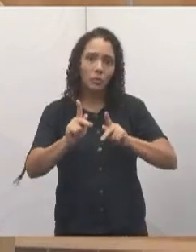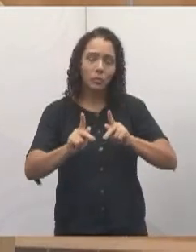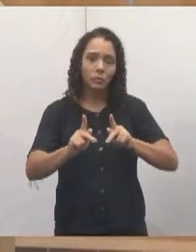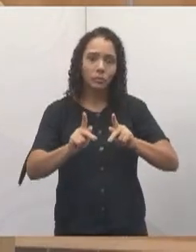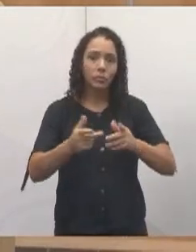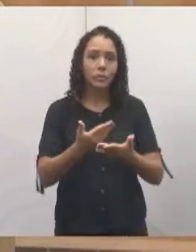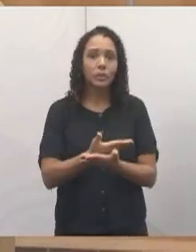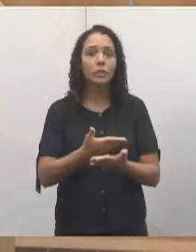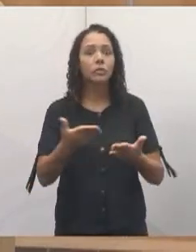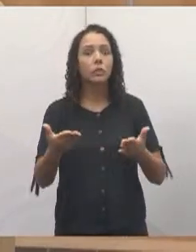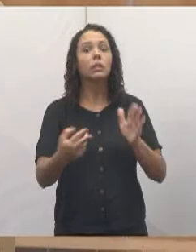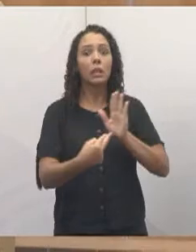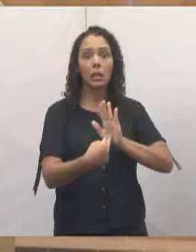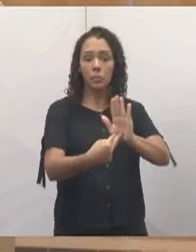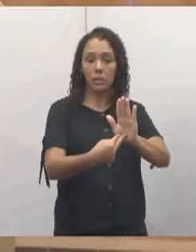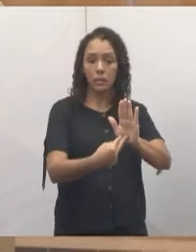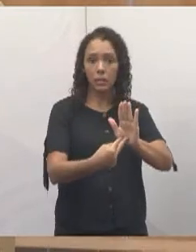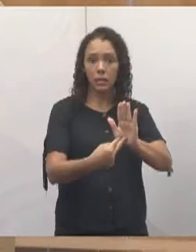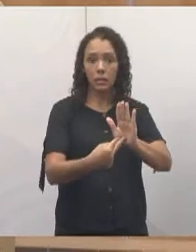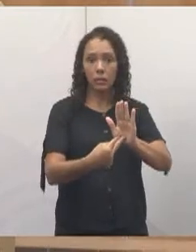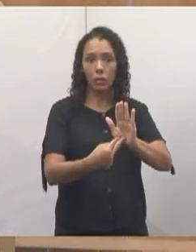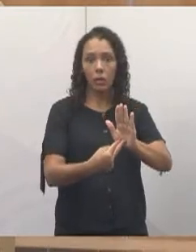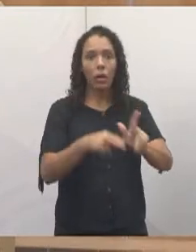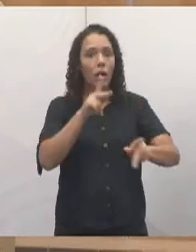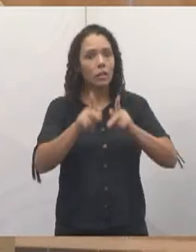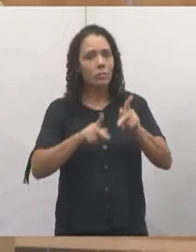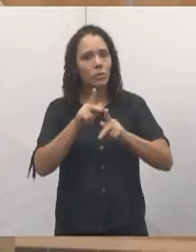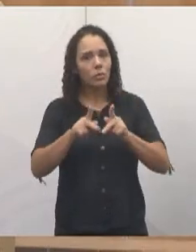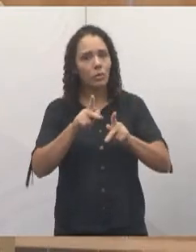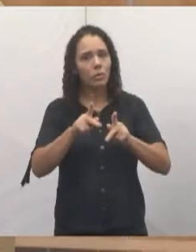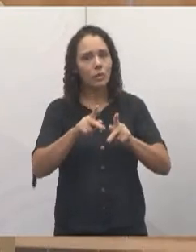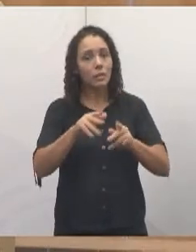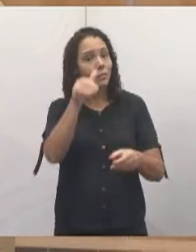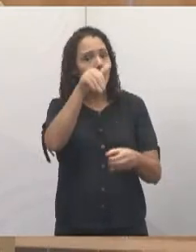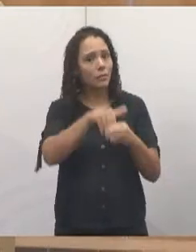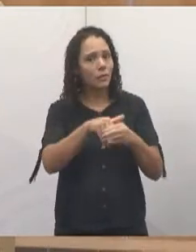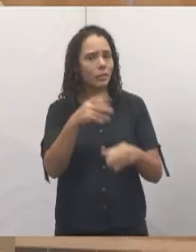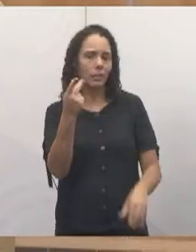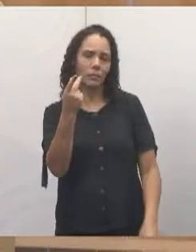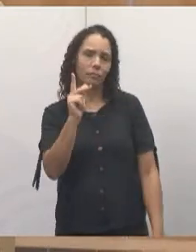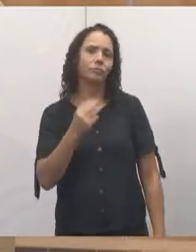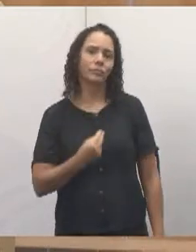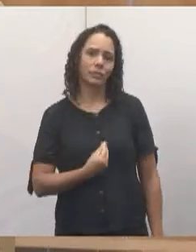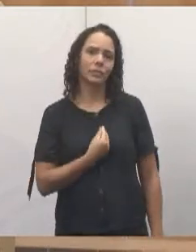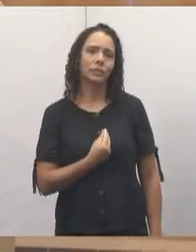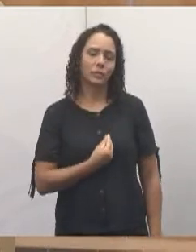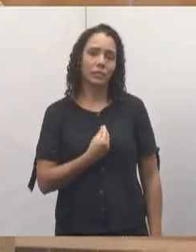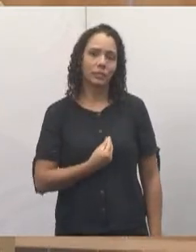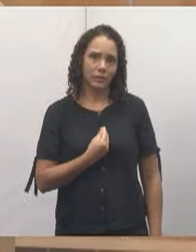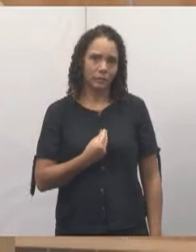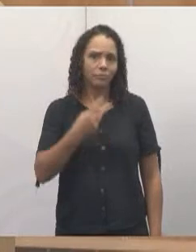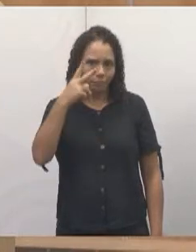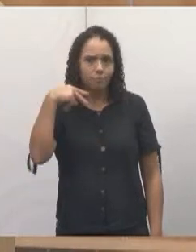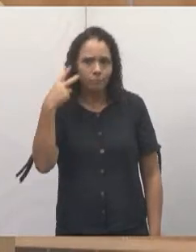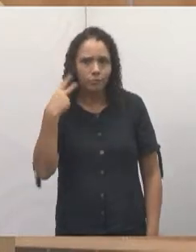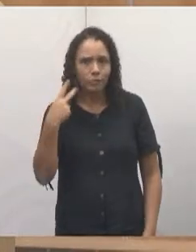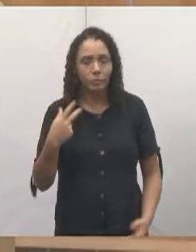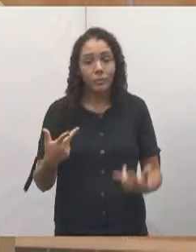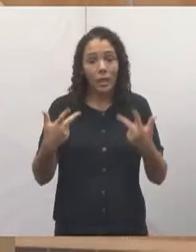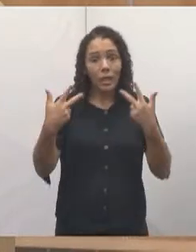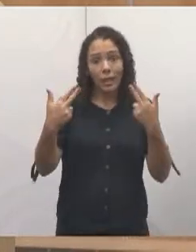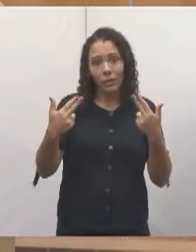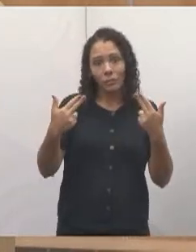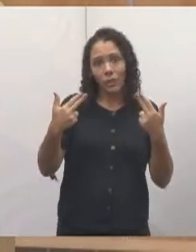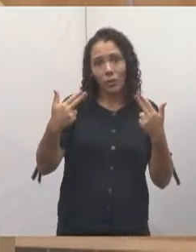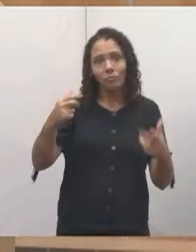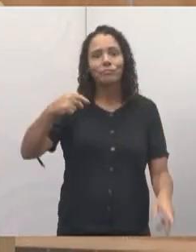representam, que os elegeram. E isso se assemelha muito à atividade do advogado, principalmente quando a gente pensa no